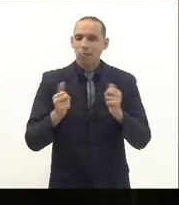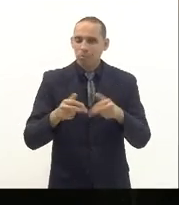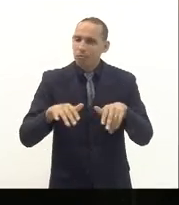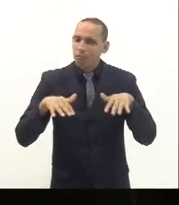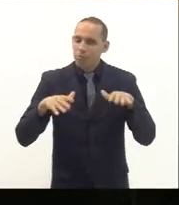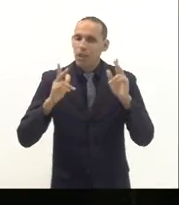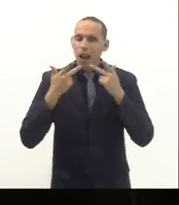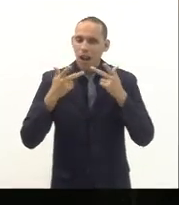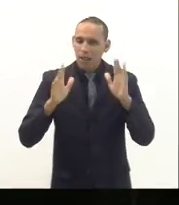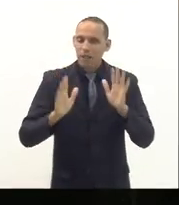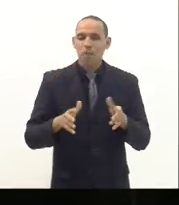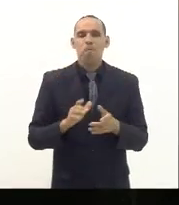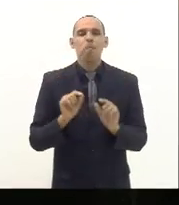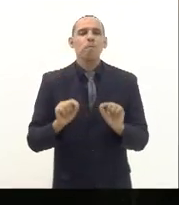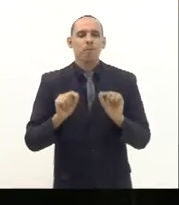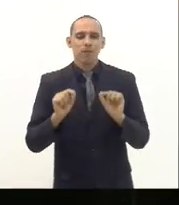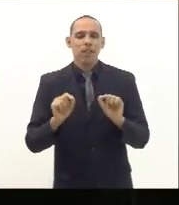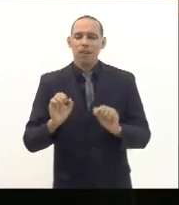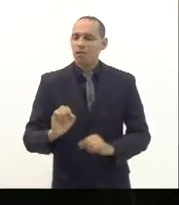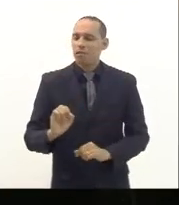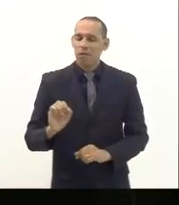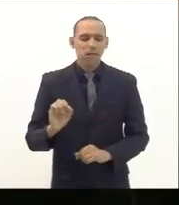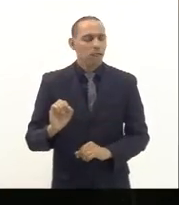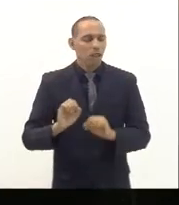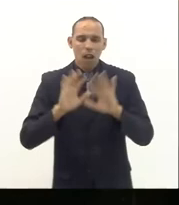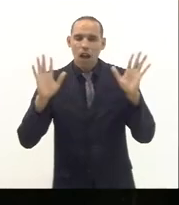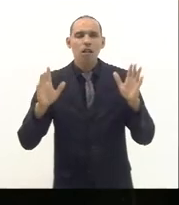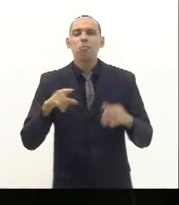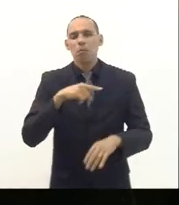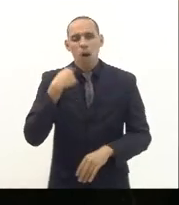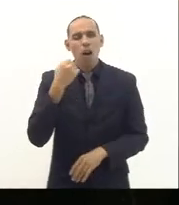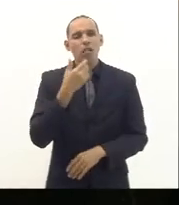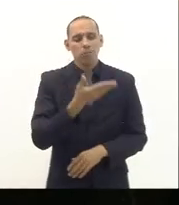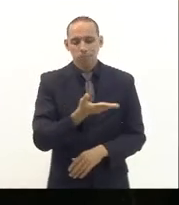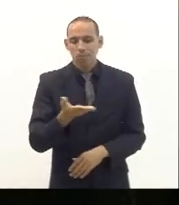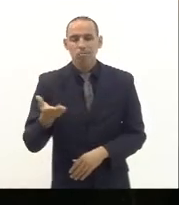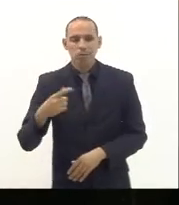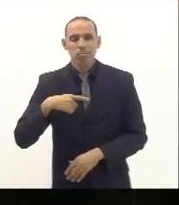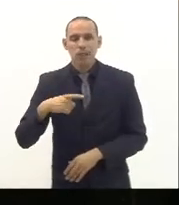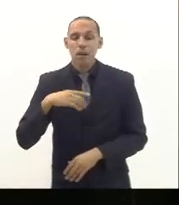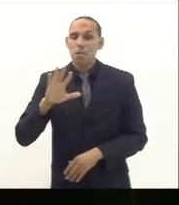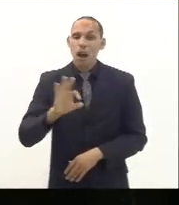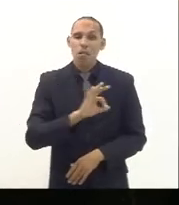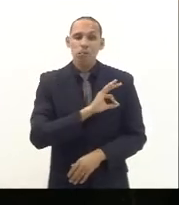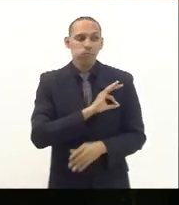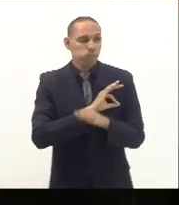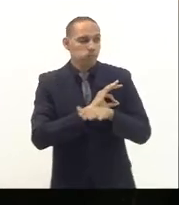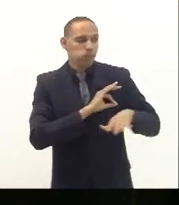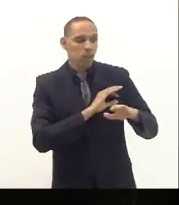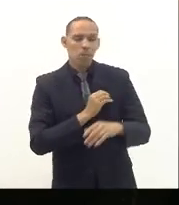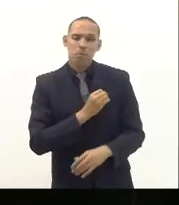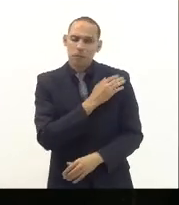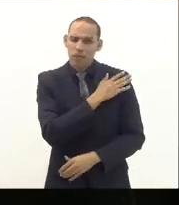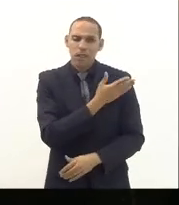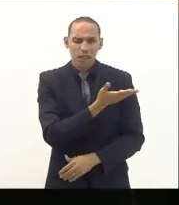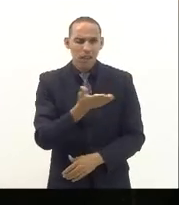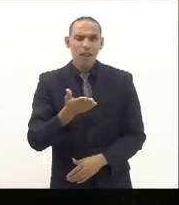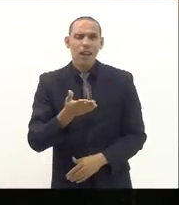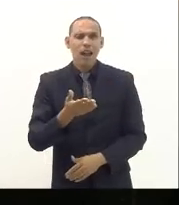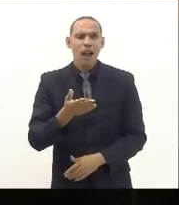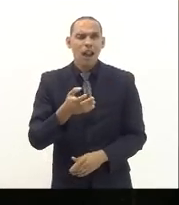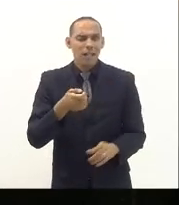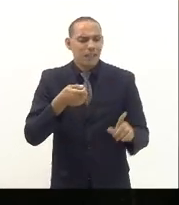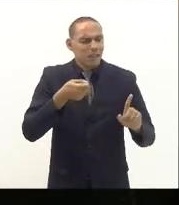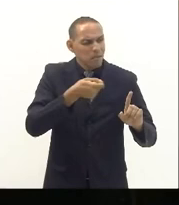plenário É lógico que houveram morte mas os nossos policiais militares já trabalham numa